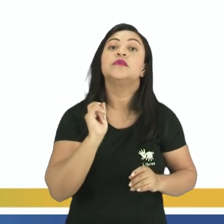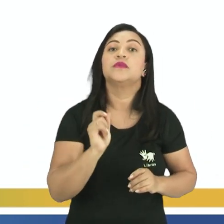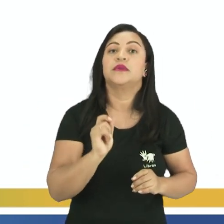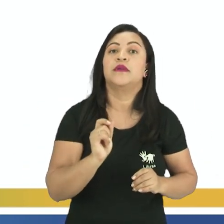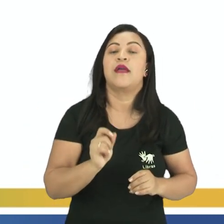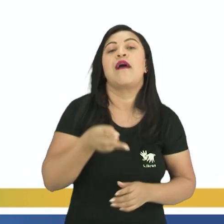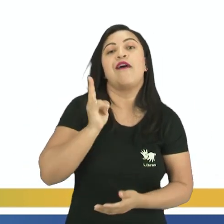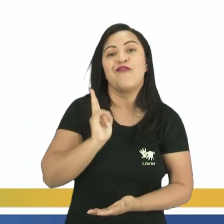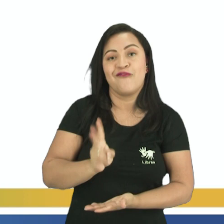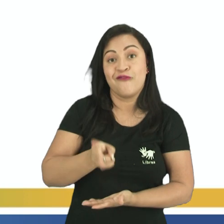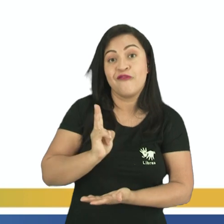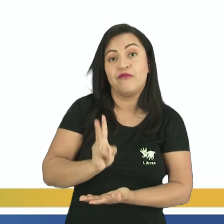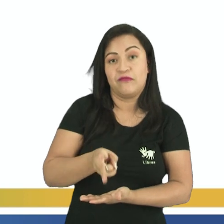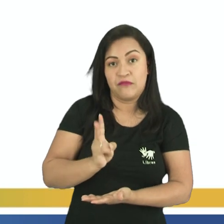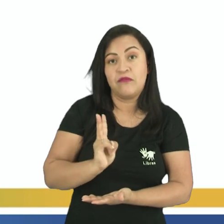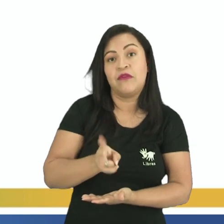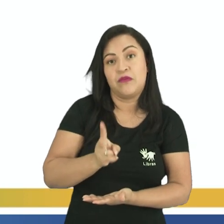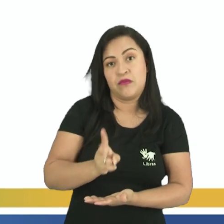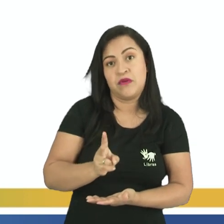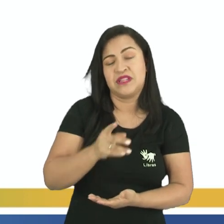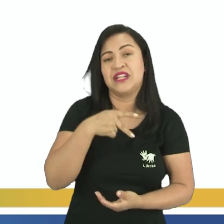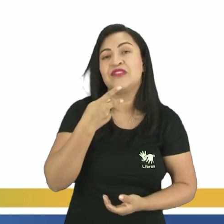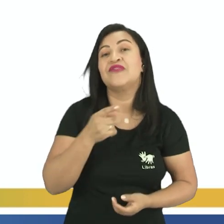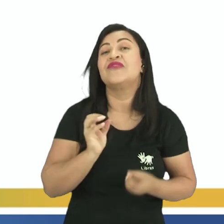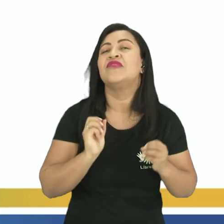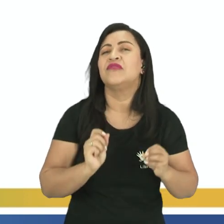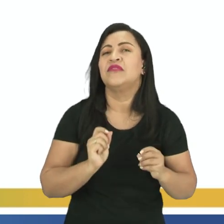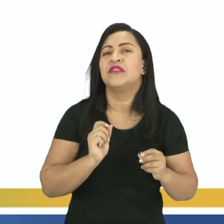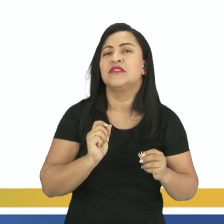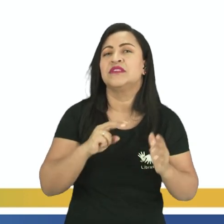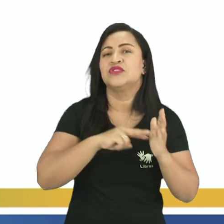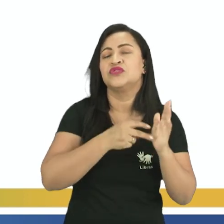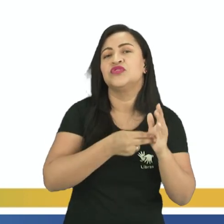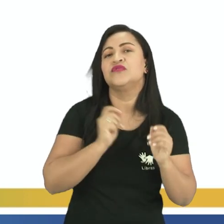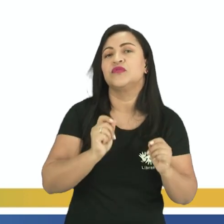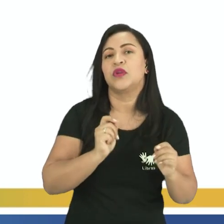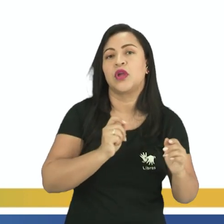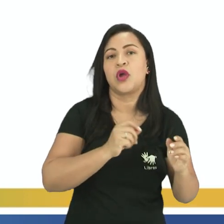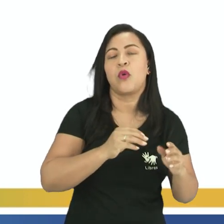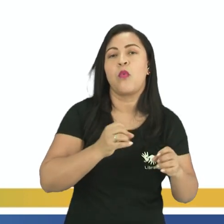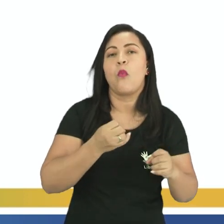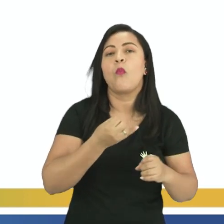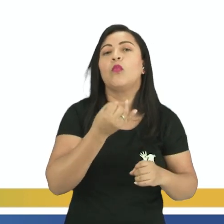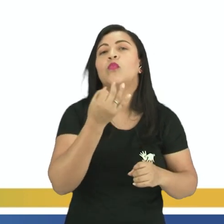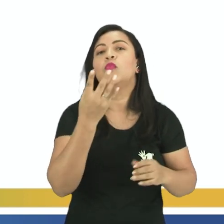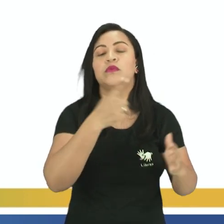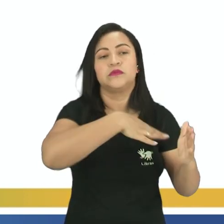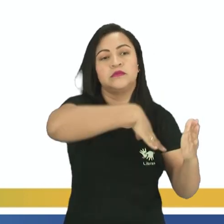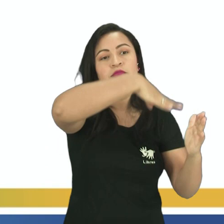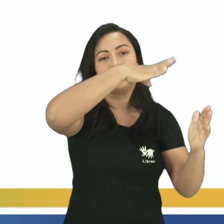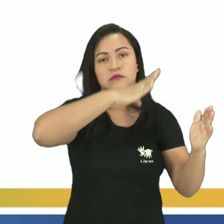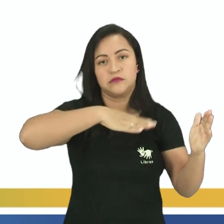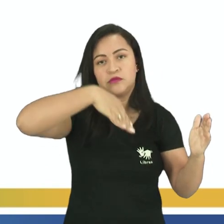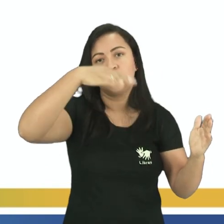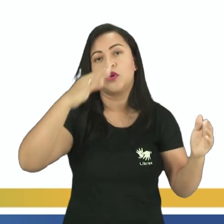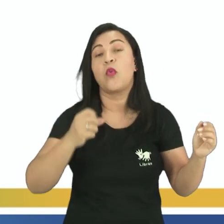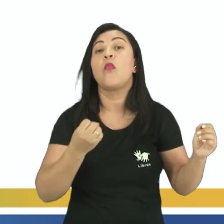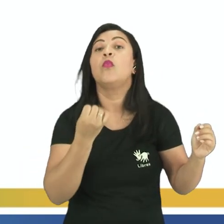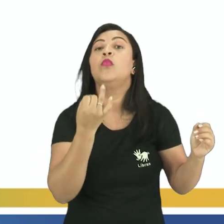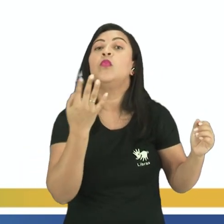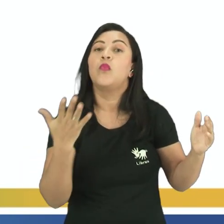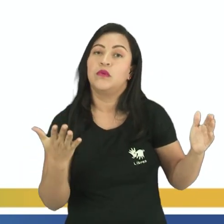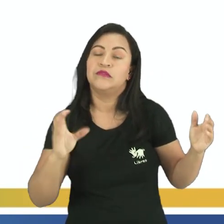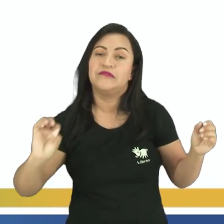frequência. A frequência ela vai nos dizer quantas ondas completas, quantas oscilações completas, elas